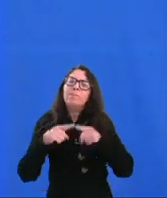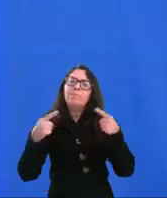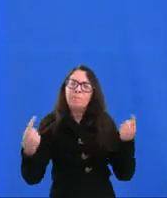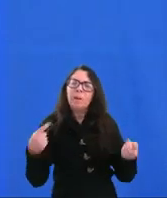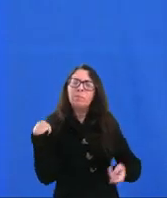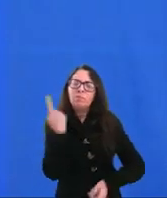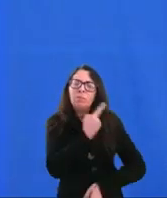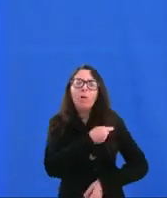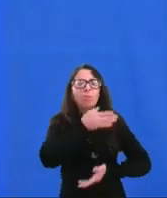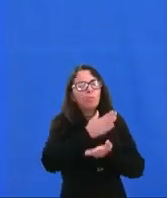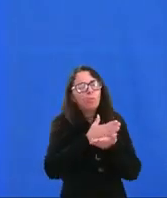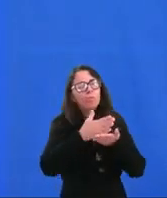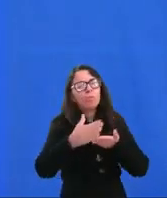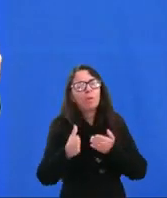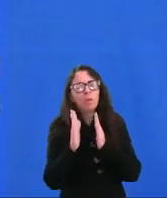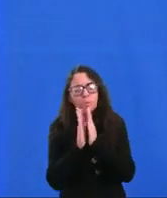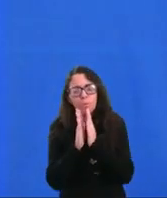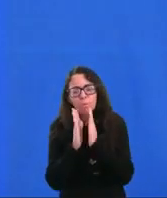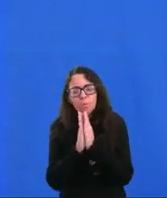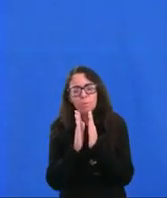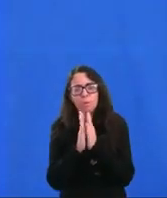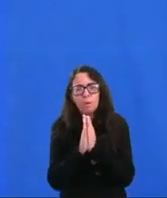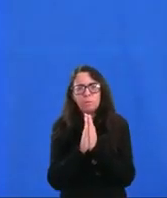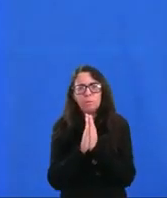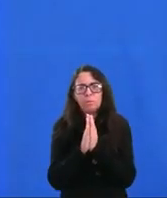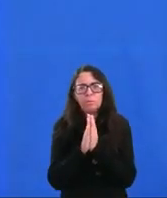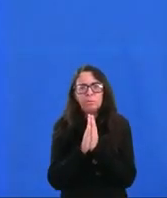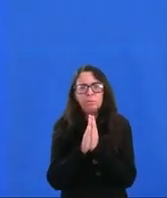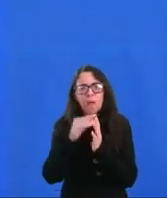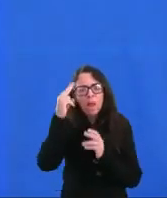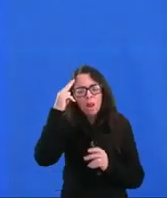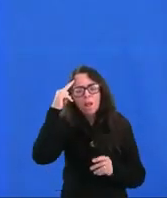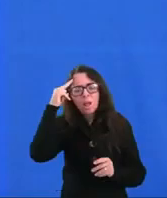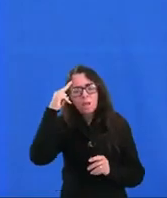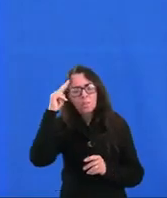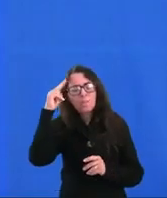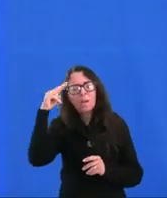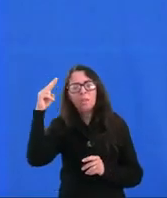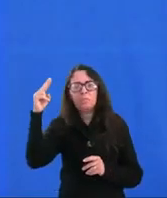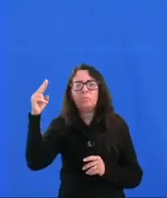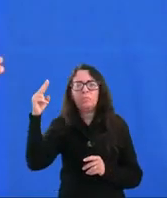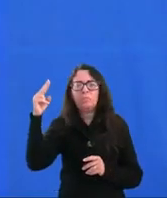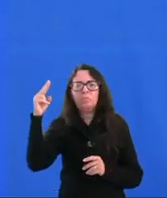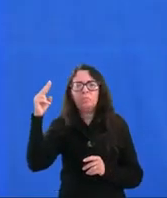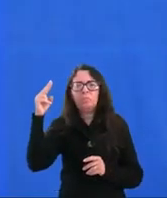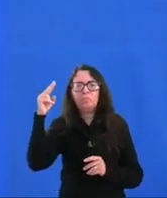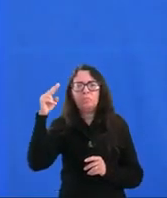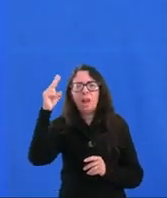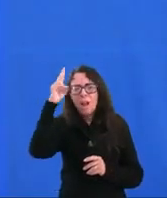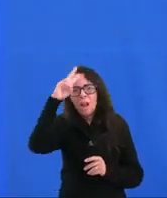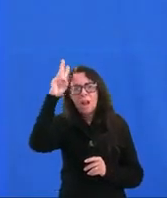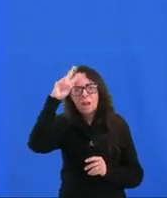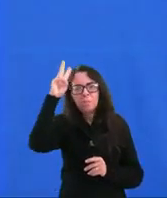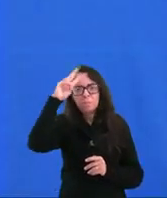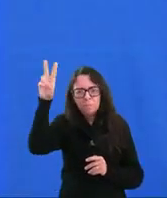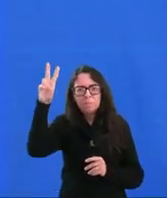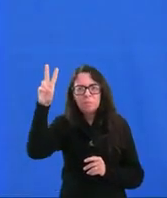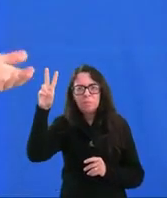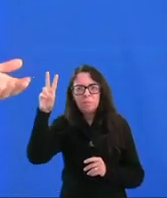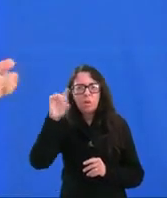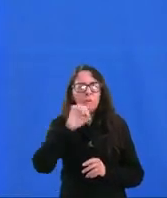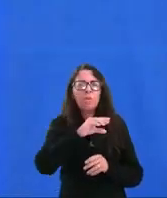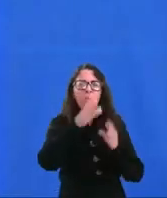nessa iniciativa abençoada, né, desse relógio da oração. Vamos estar intercedendo nos nossos horários a todos